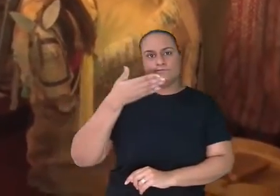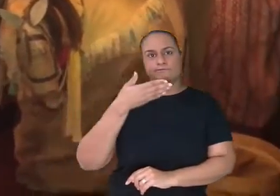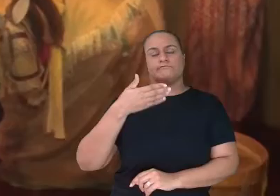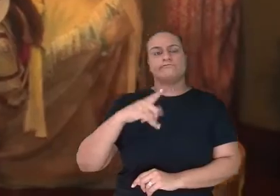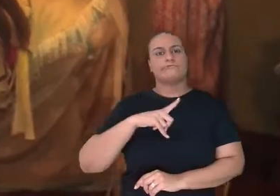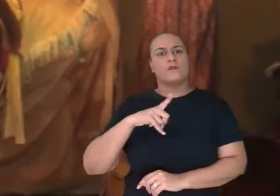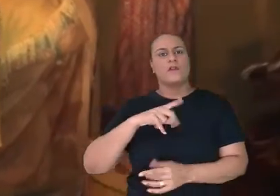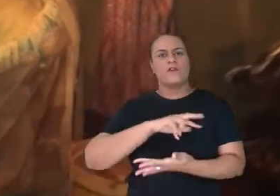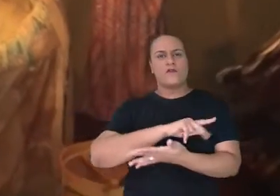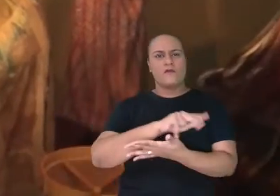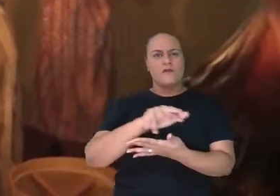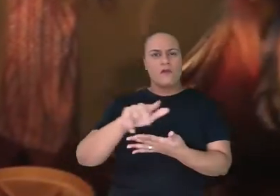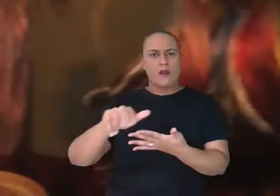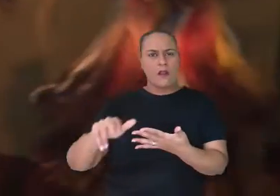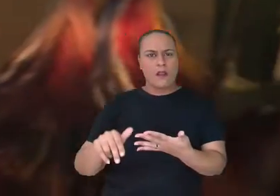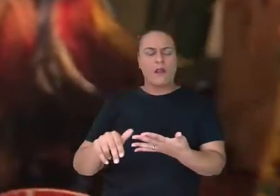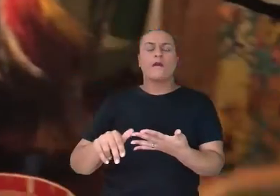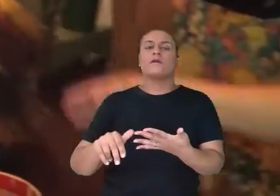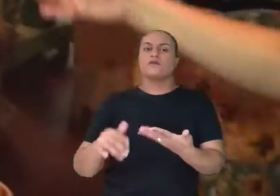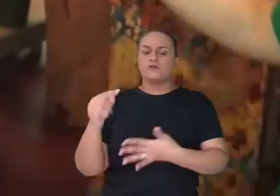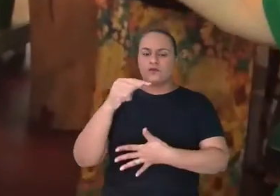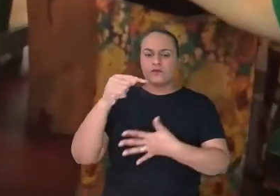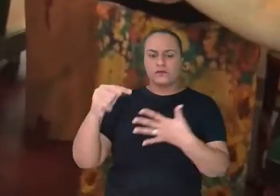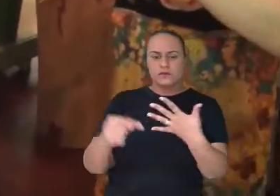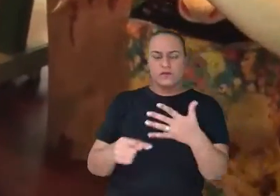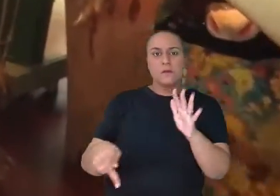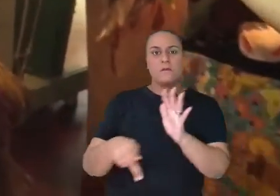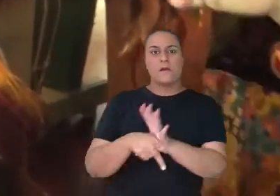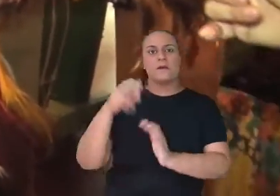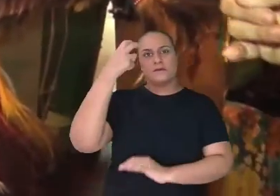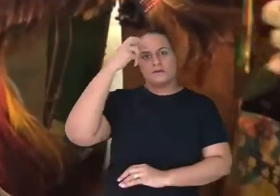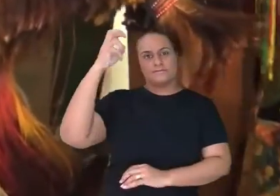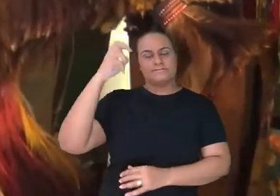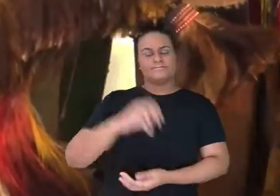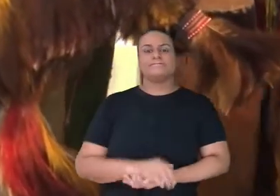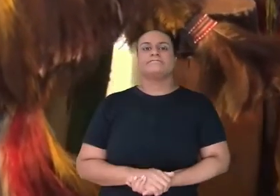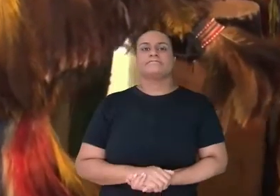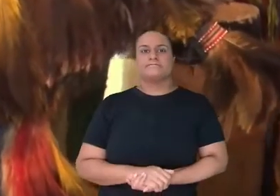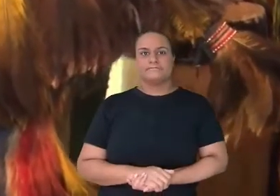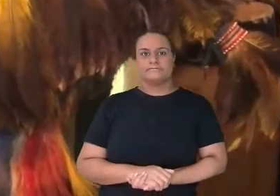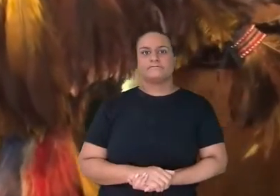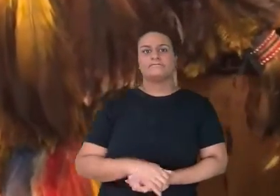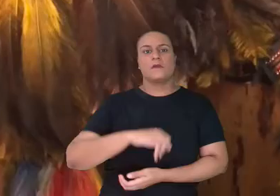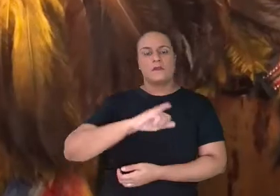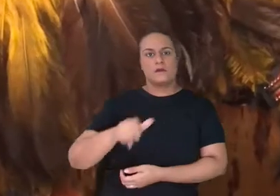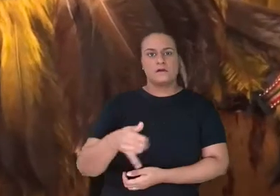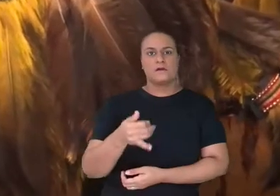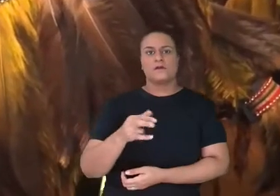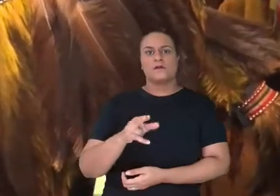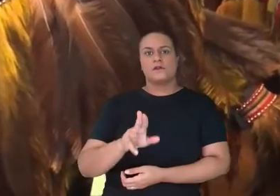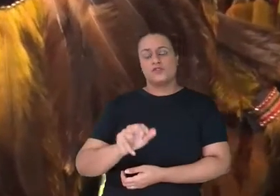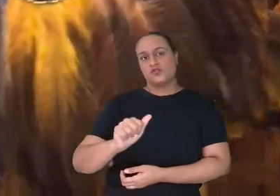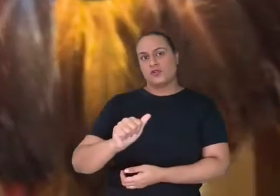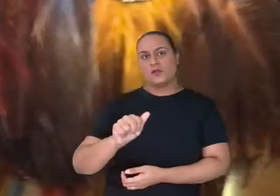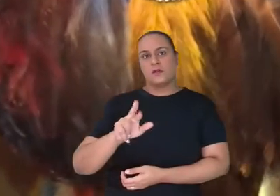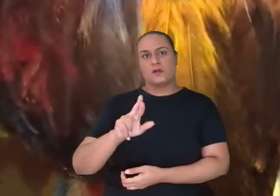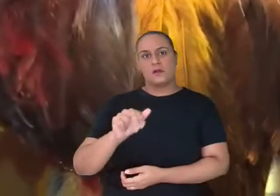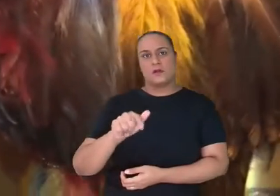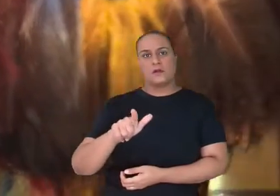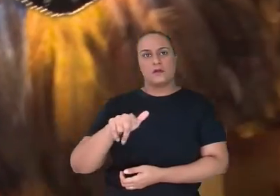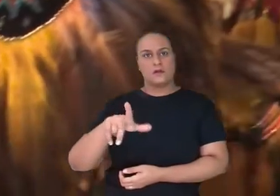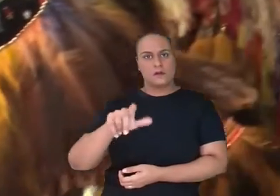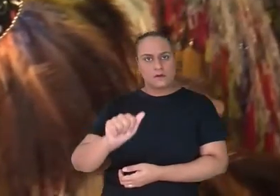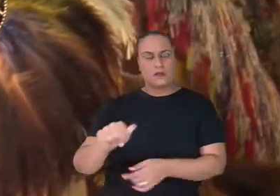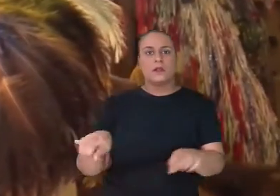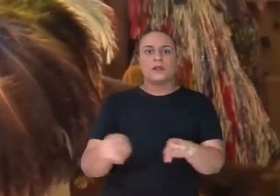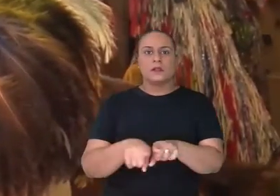aqui diversos folguedos que fazem parte da cultura do Ali é o Nordeste. Jaraguá, né? A figura do Jaraguá. O caboclo de